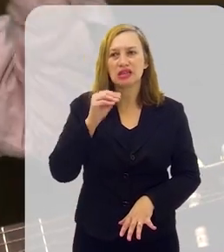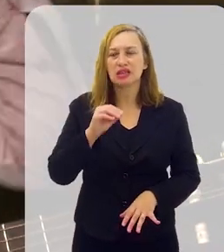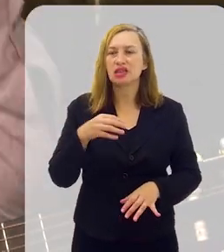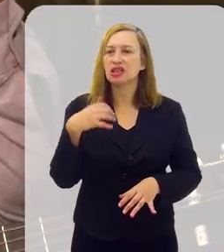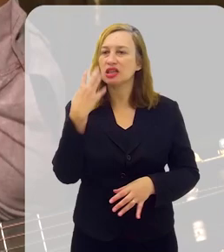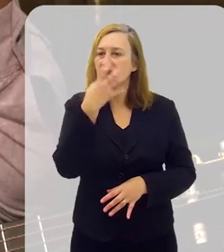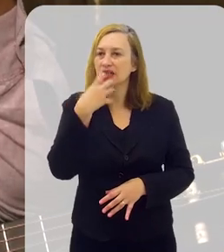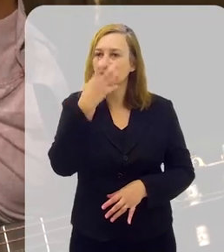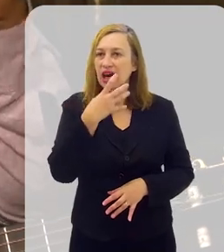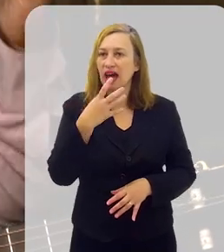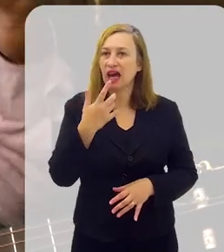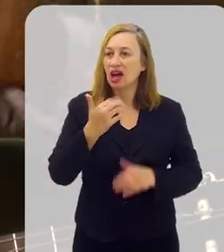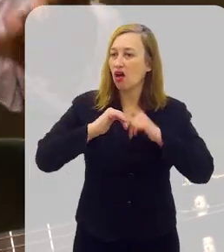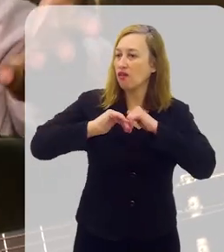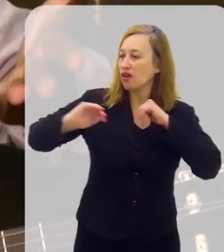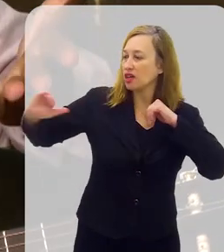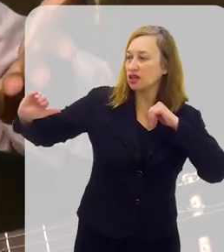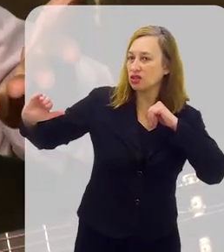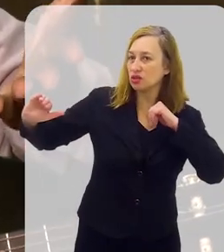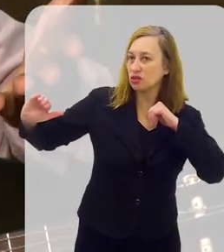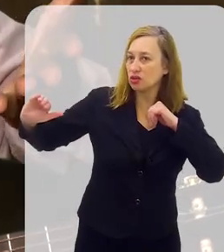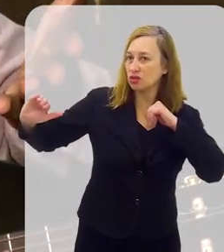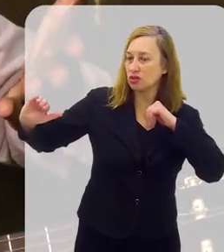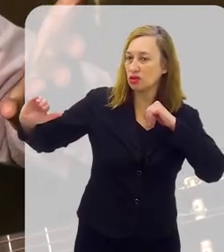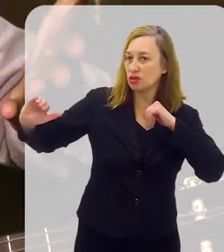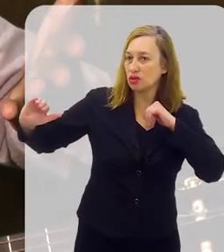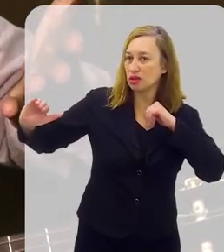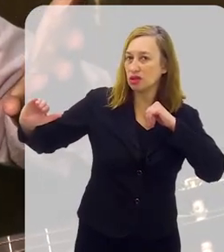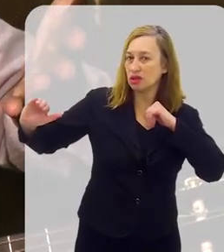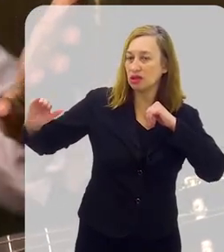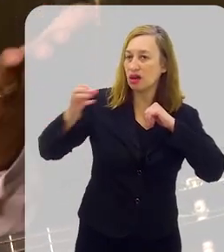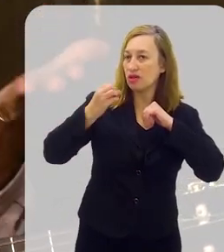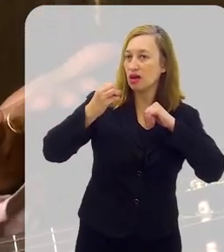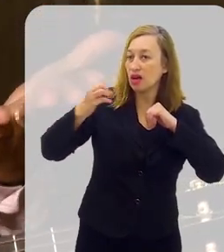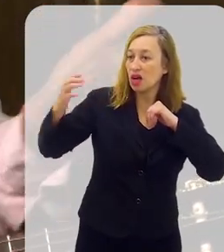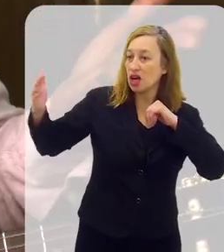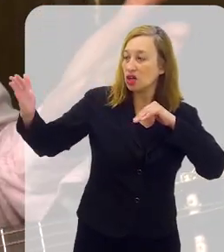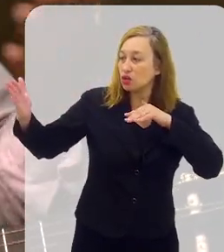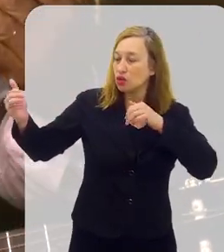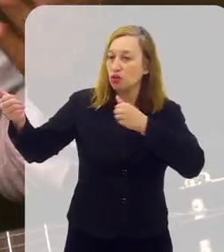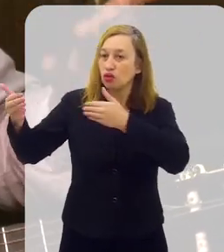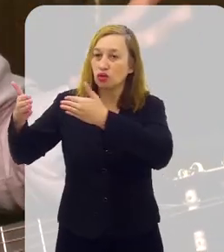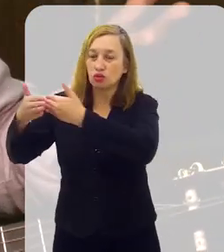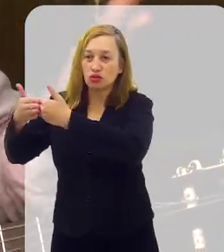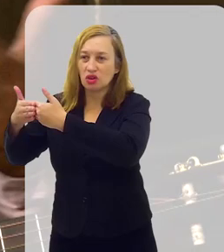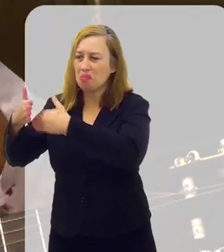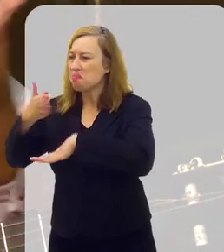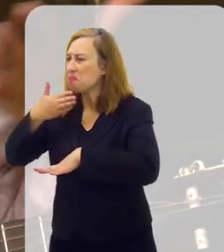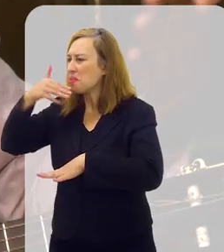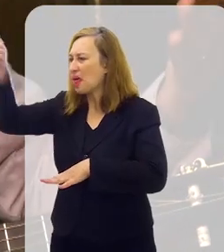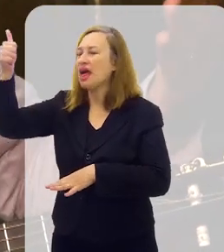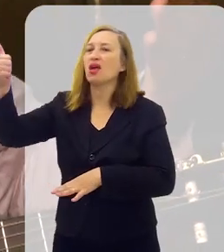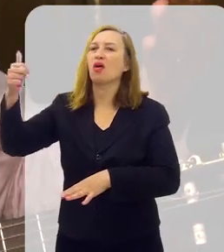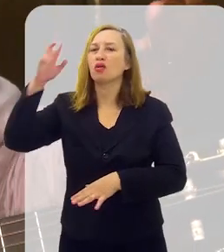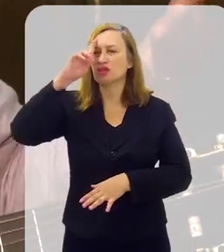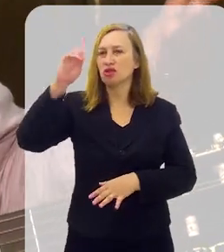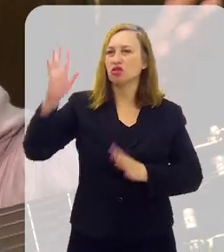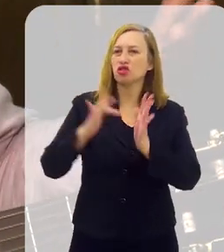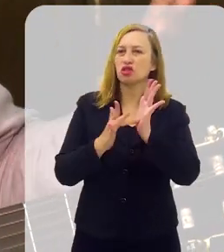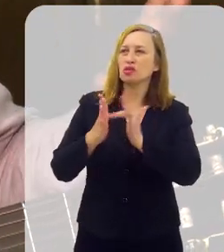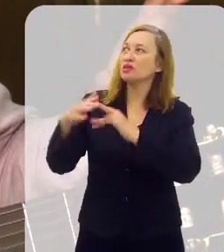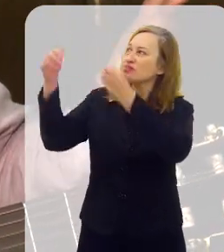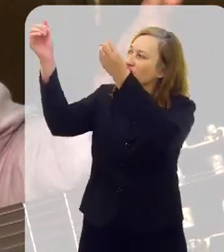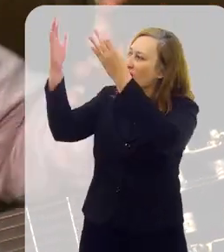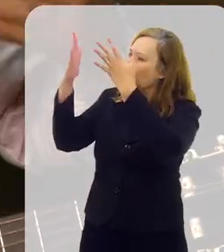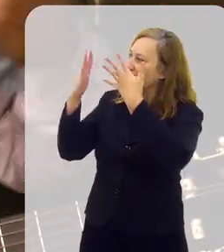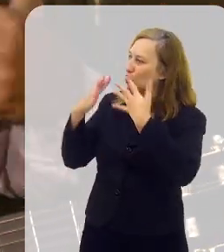artístico lá atrás, sem Jesus... Ô, meu pai, agora com uma luz... Agora com Jesus na luz... Intensifica-se.